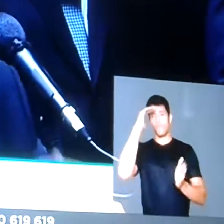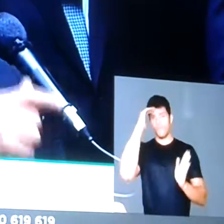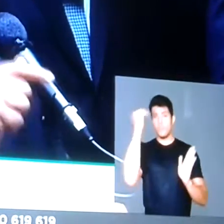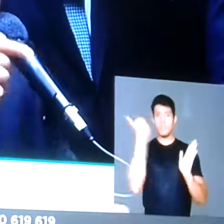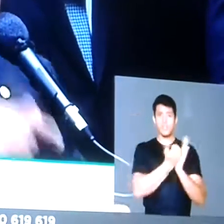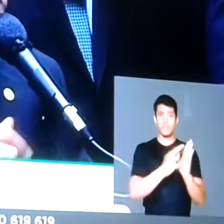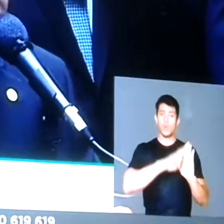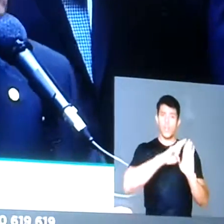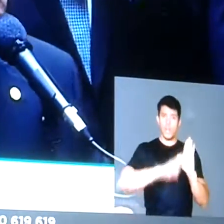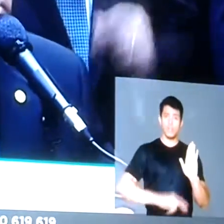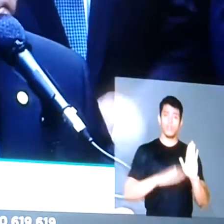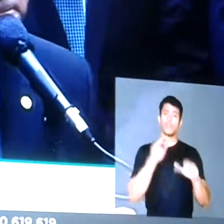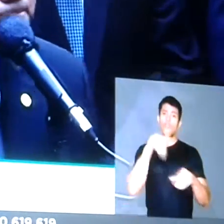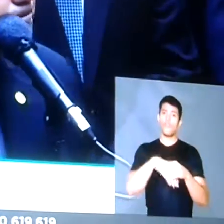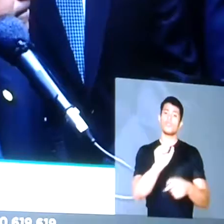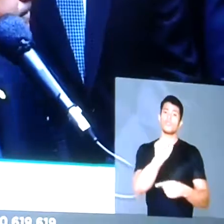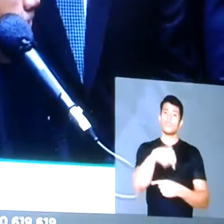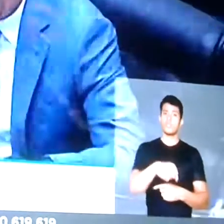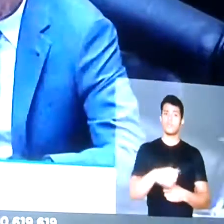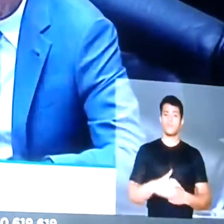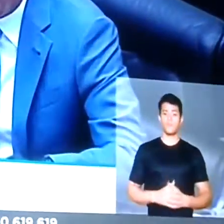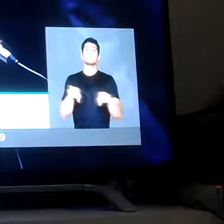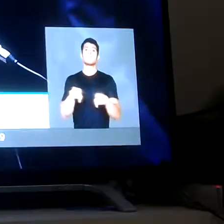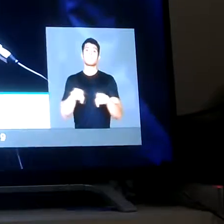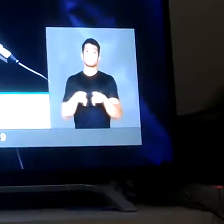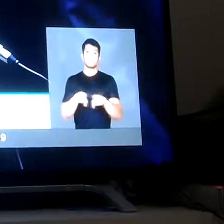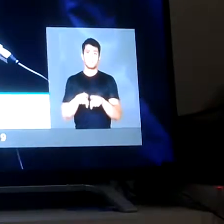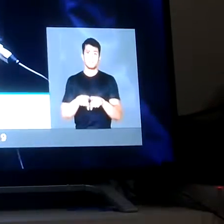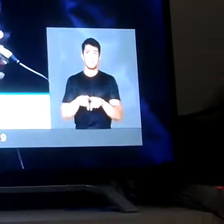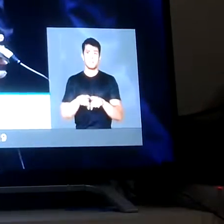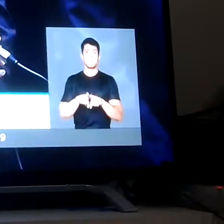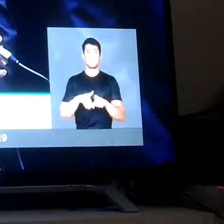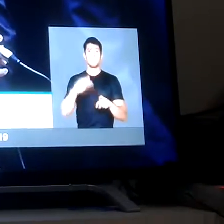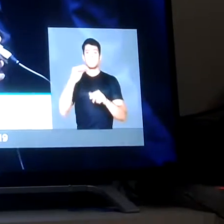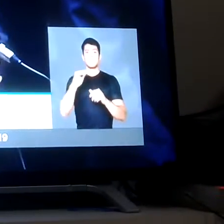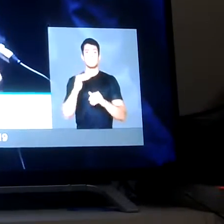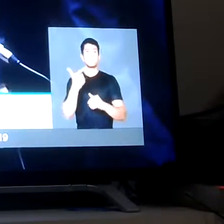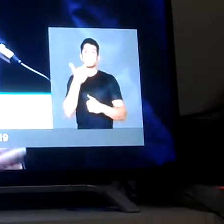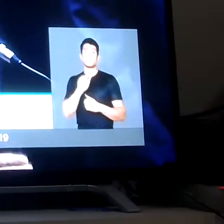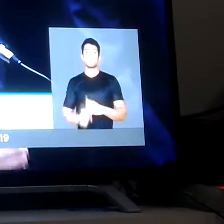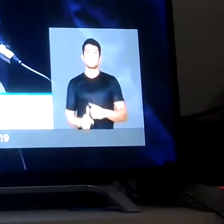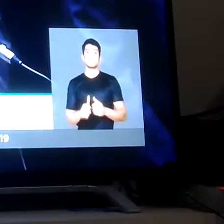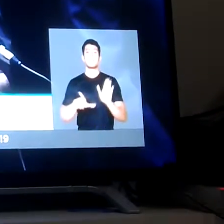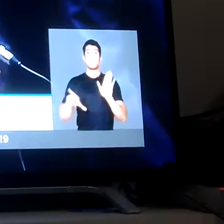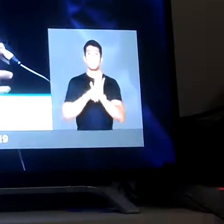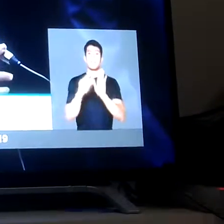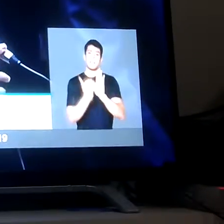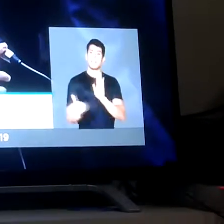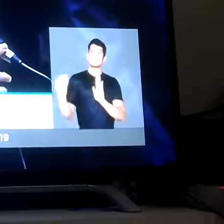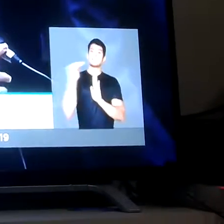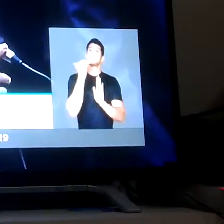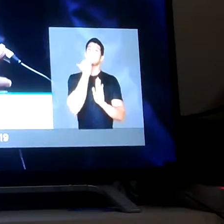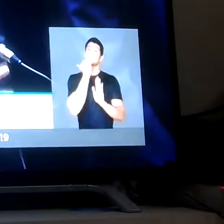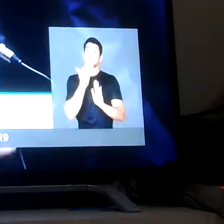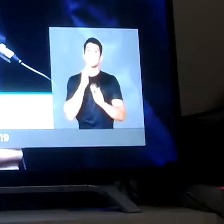na comissão e voto, portanto, sim. Kleber Verde, sim. Ninguém está acima da lei, eu voto não ao